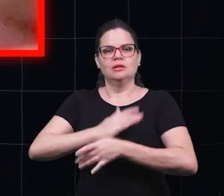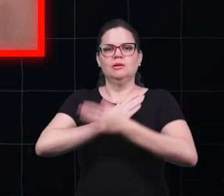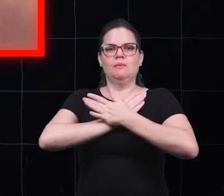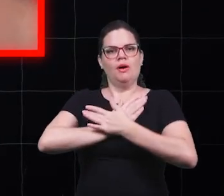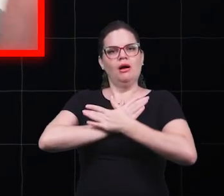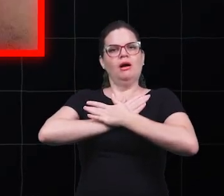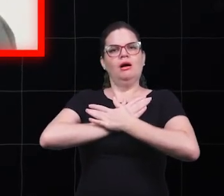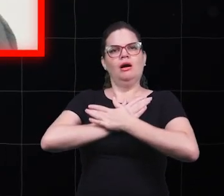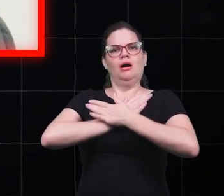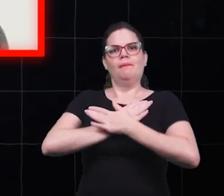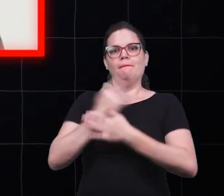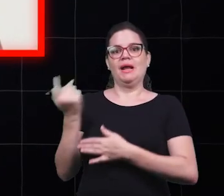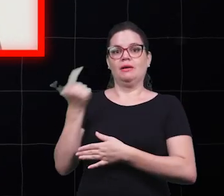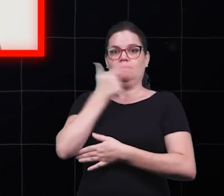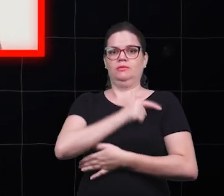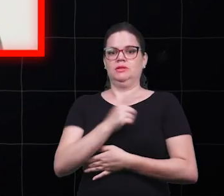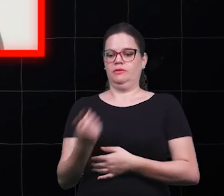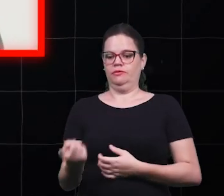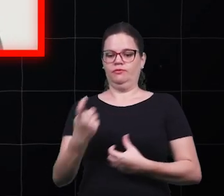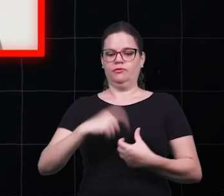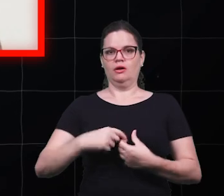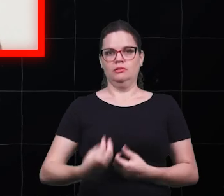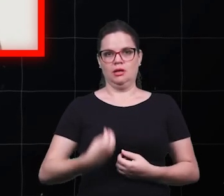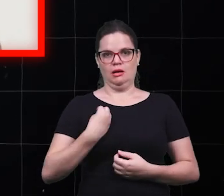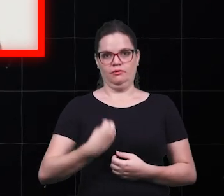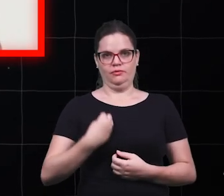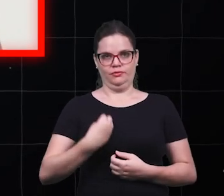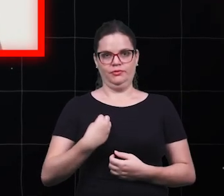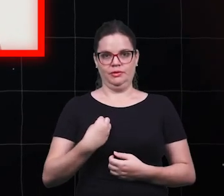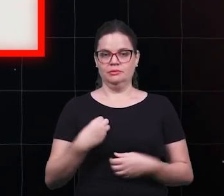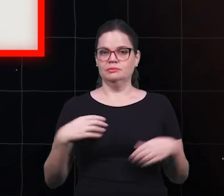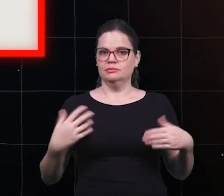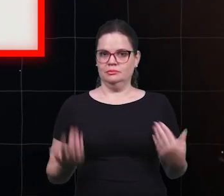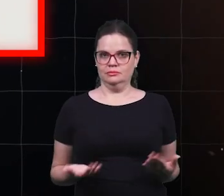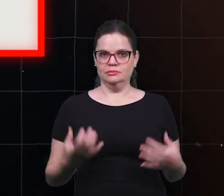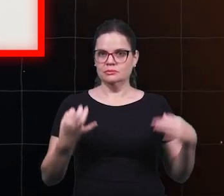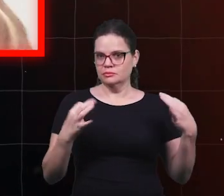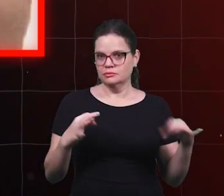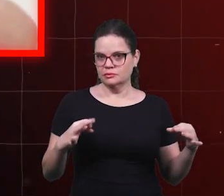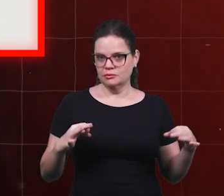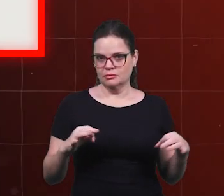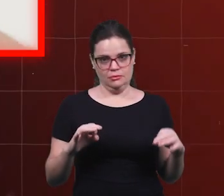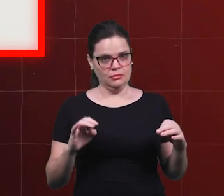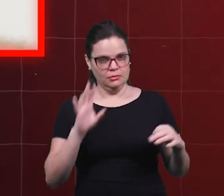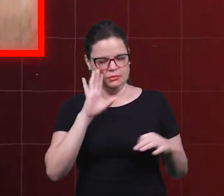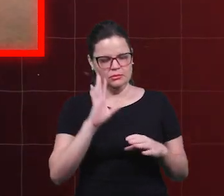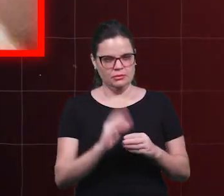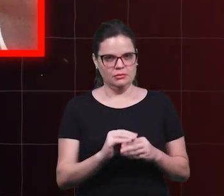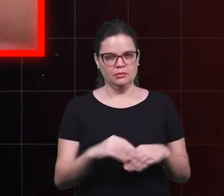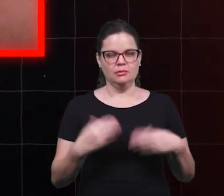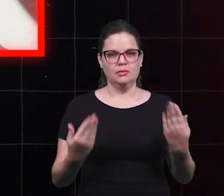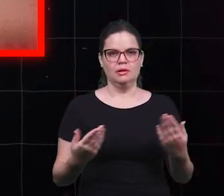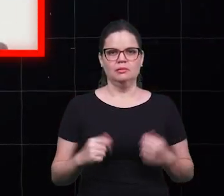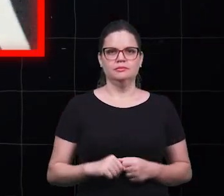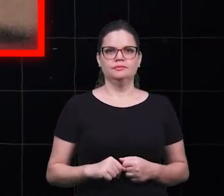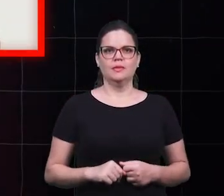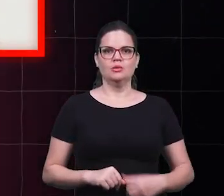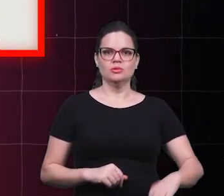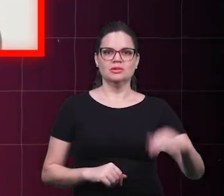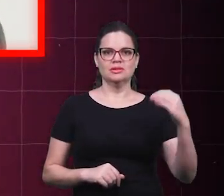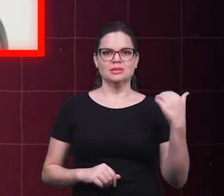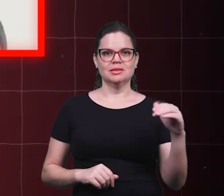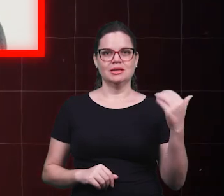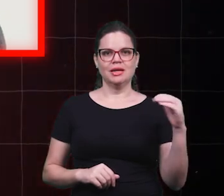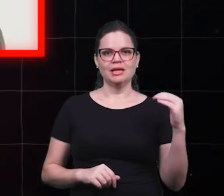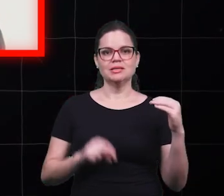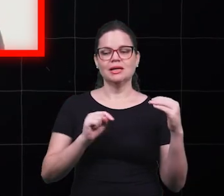tirar ele daquela situação. Então, esse exemplo ao qual a ciência ela tenta trazer